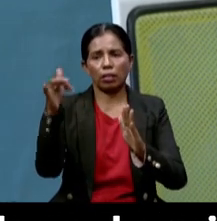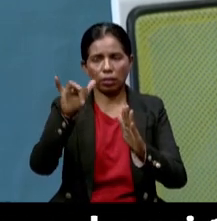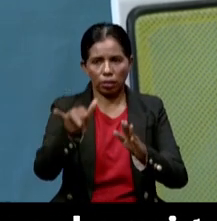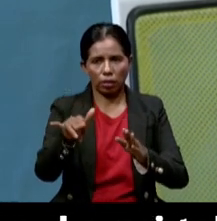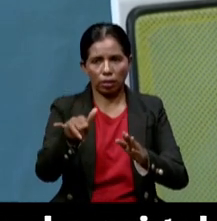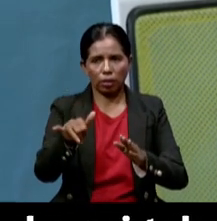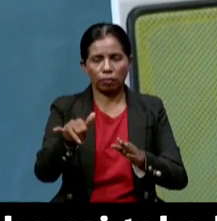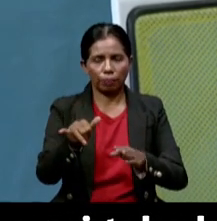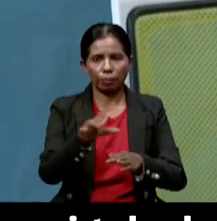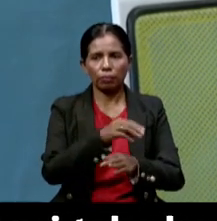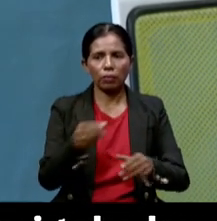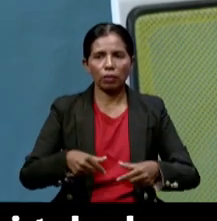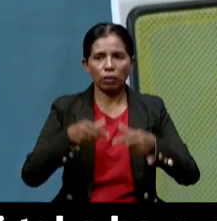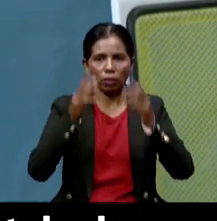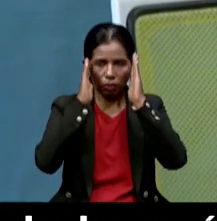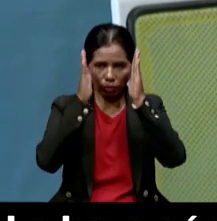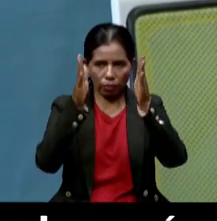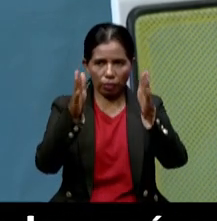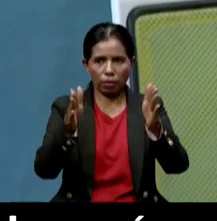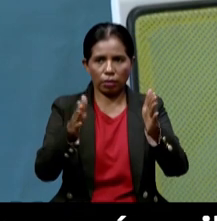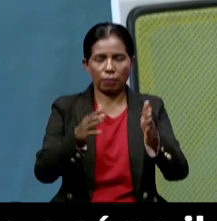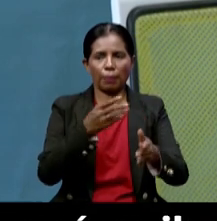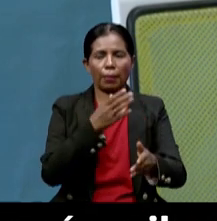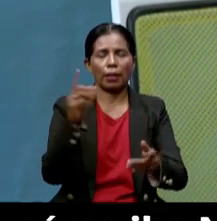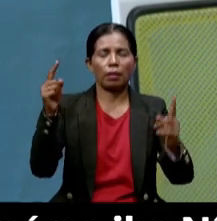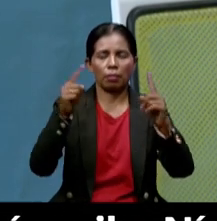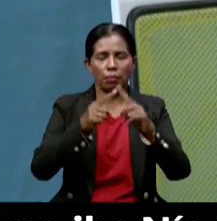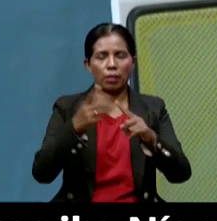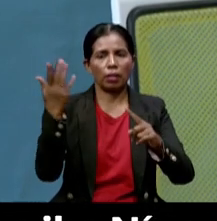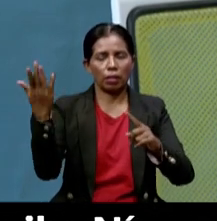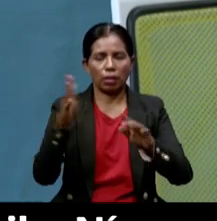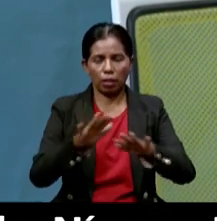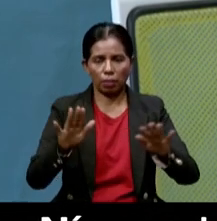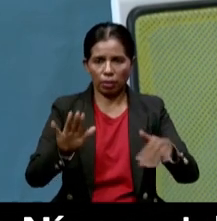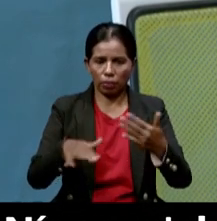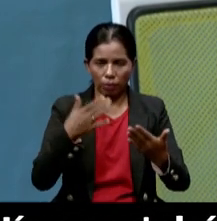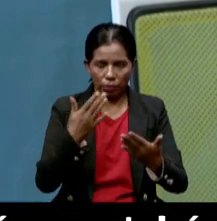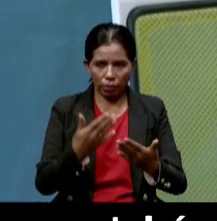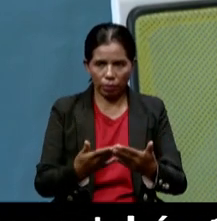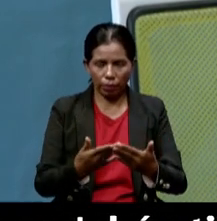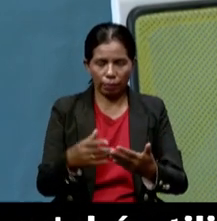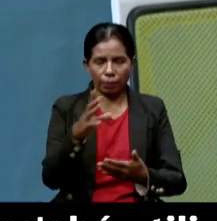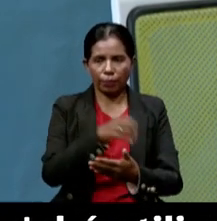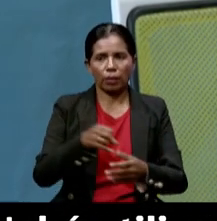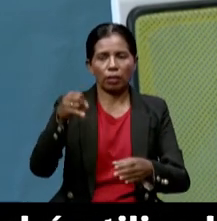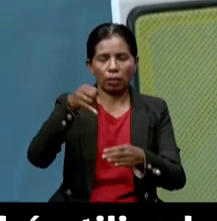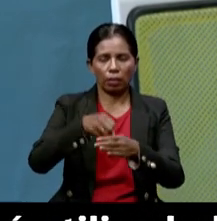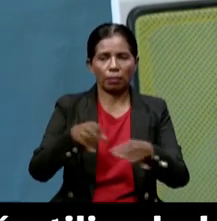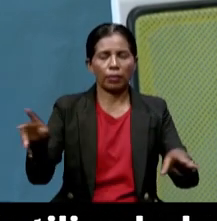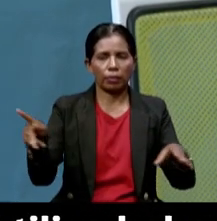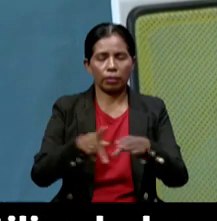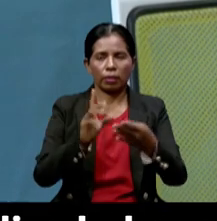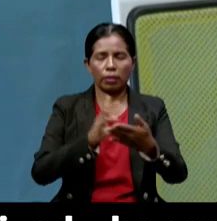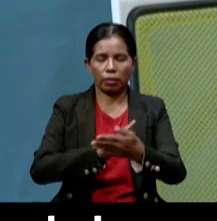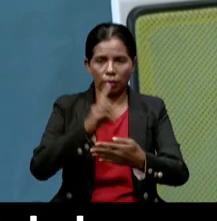maca. Foduni biban ba iha labarik seninia envolvimento ga participação desenvolvimento